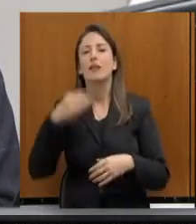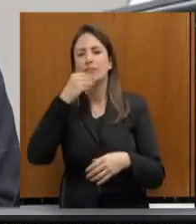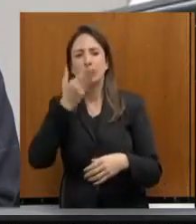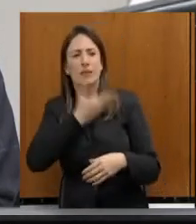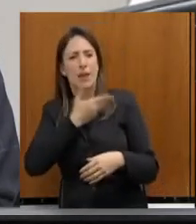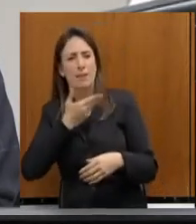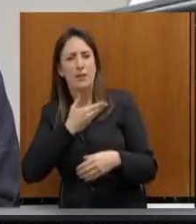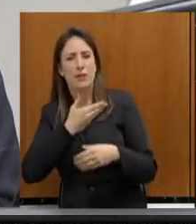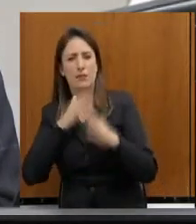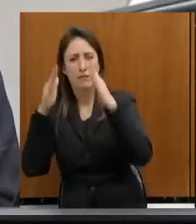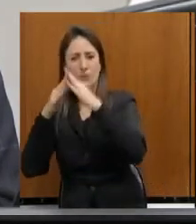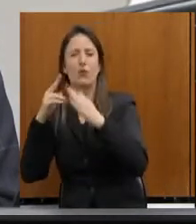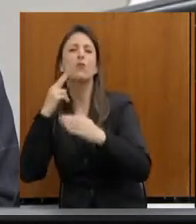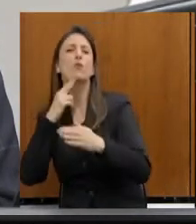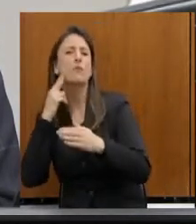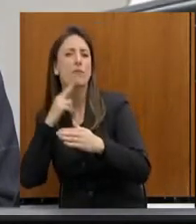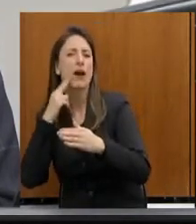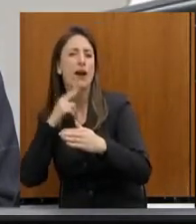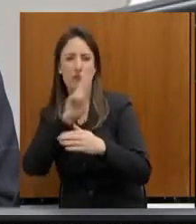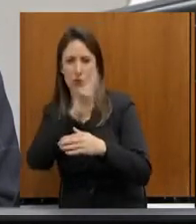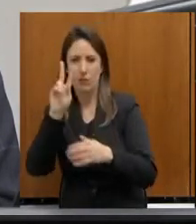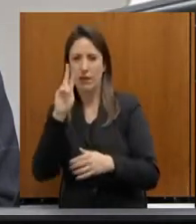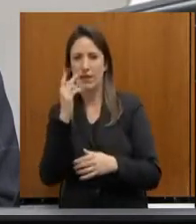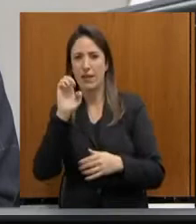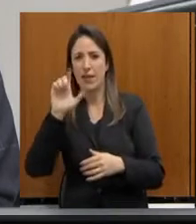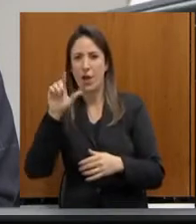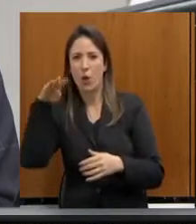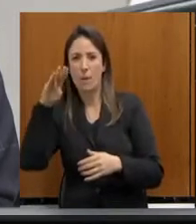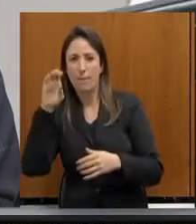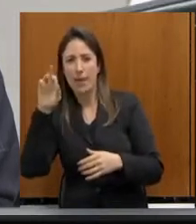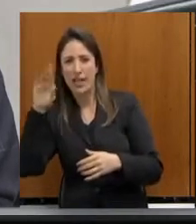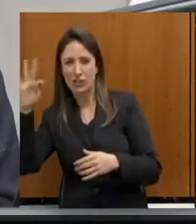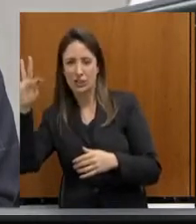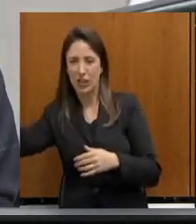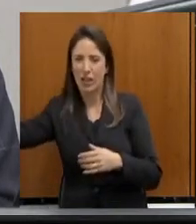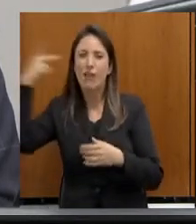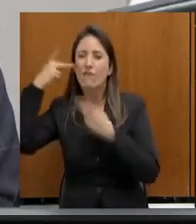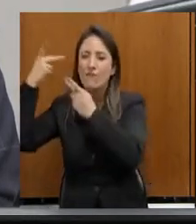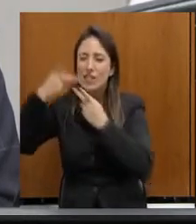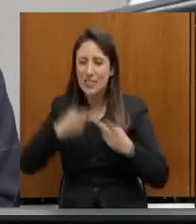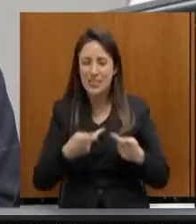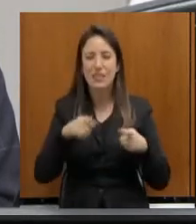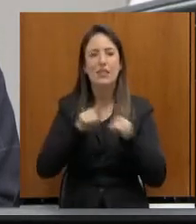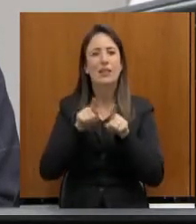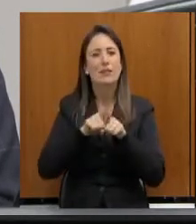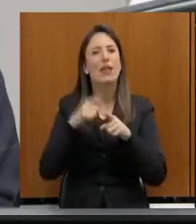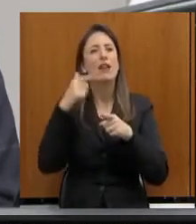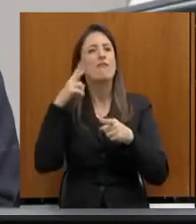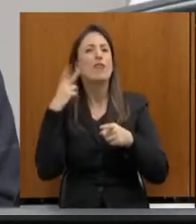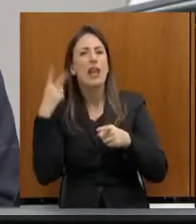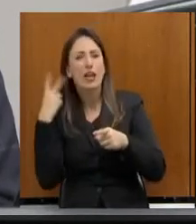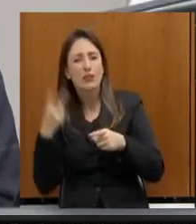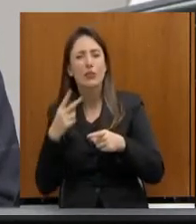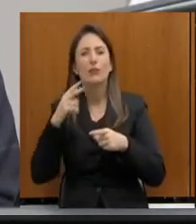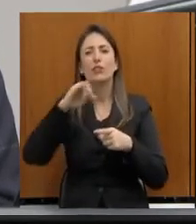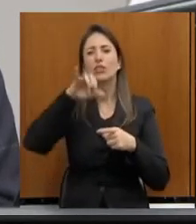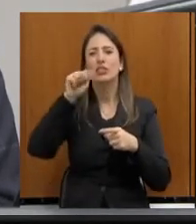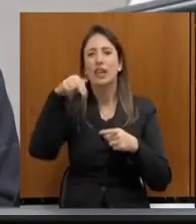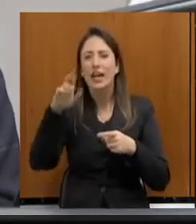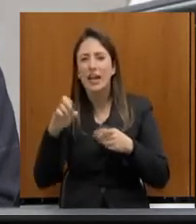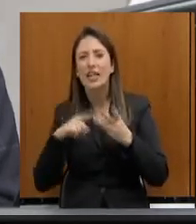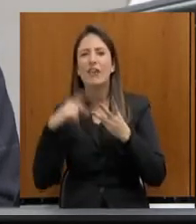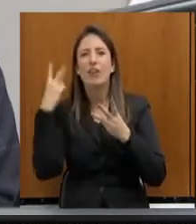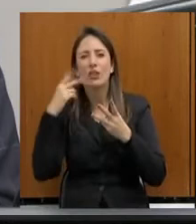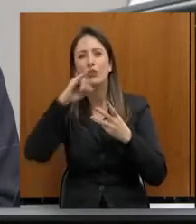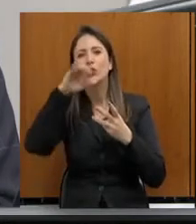chama Helbert dos vereadores da Mata dos vereadores Hélio da vereadora Jane e do vereador